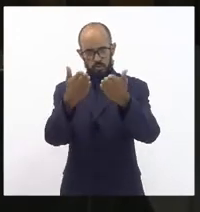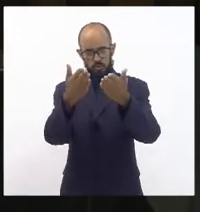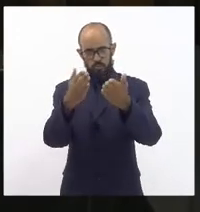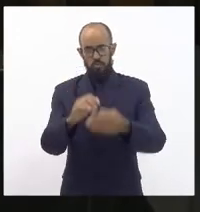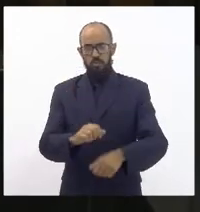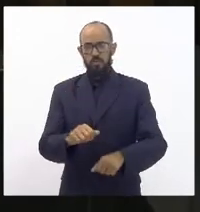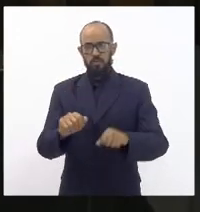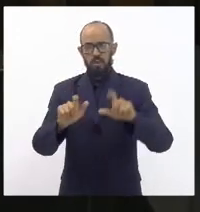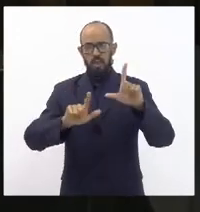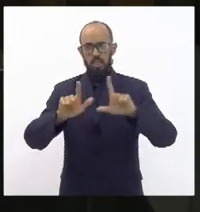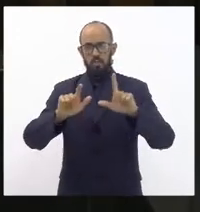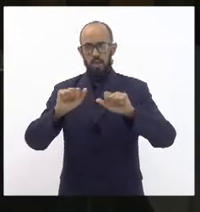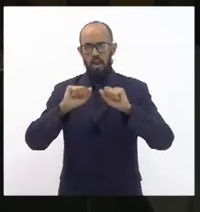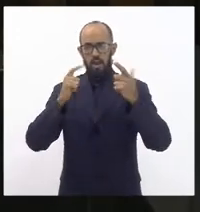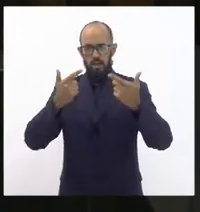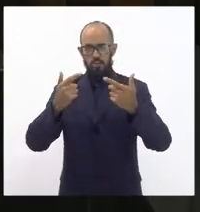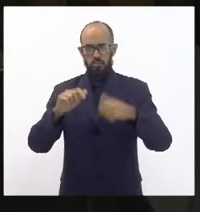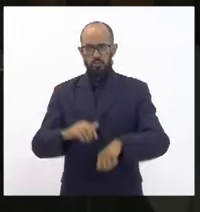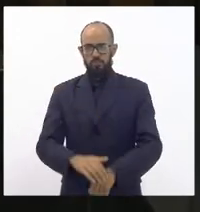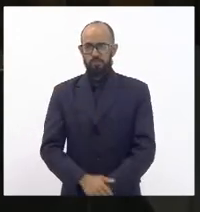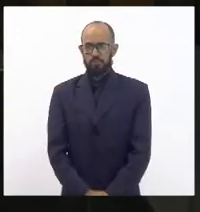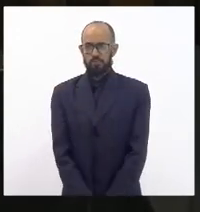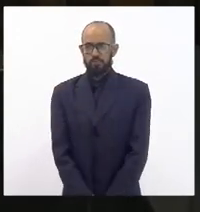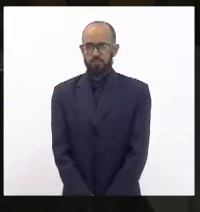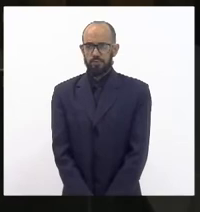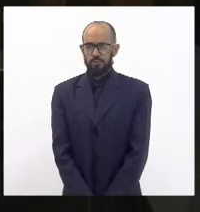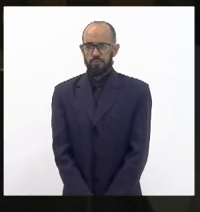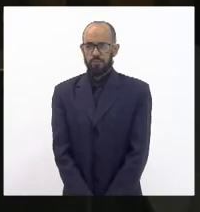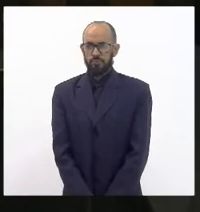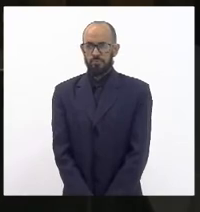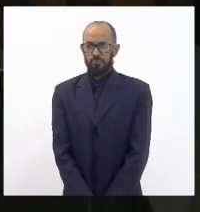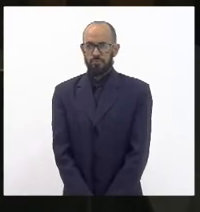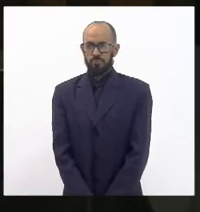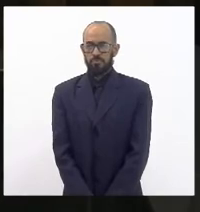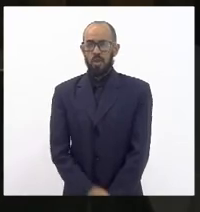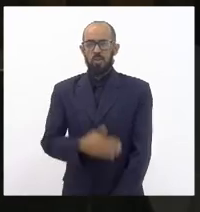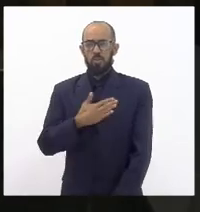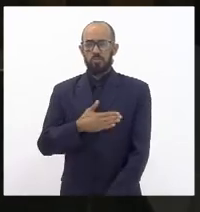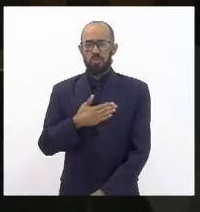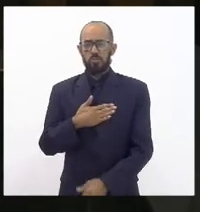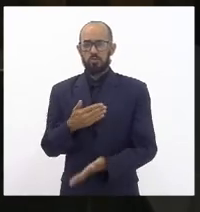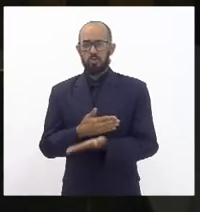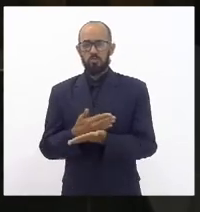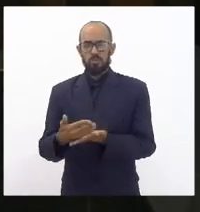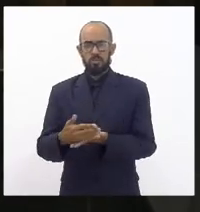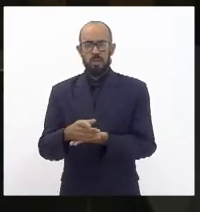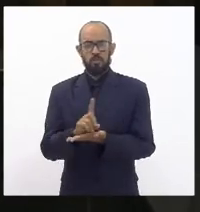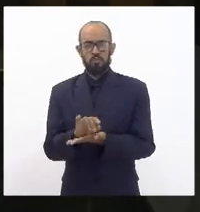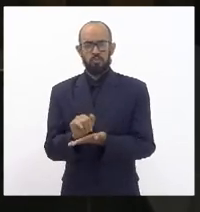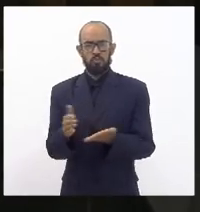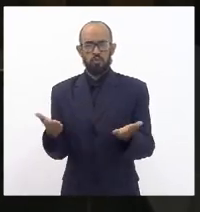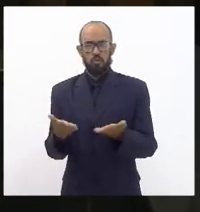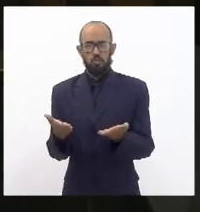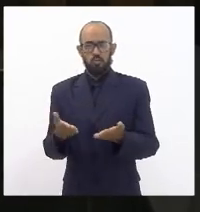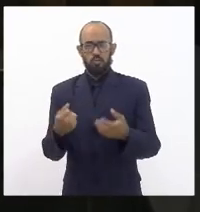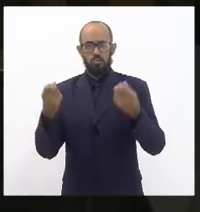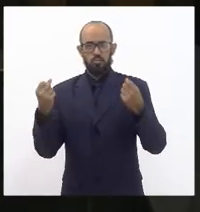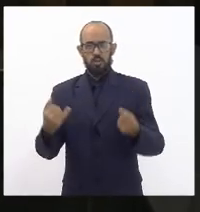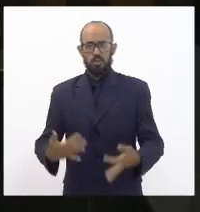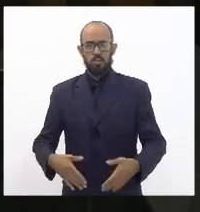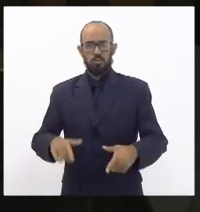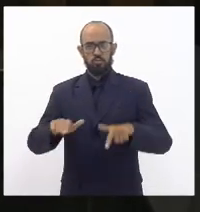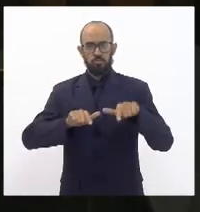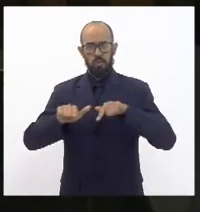pela TV alerj é gostaria de começar a minha fala no dia de hoje falando de um trabalho que a gente começou